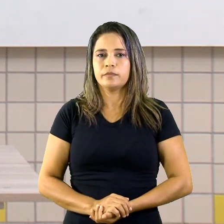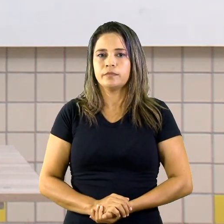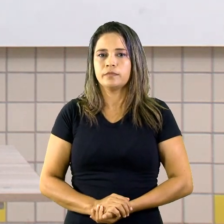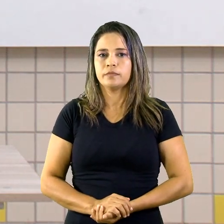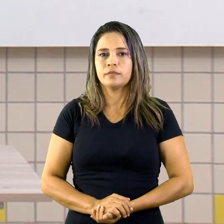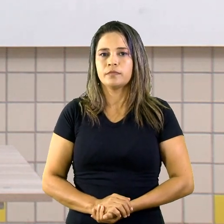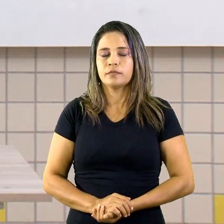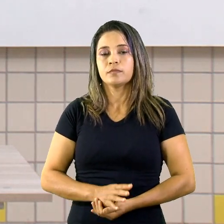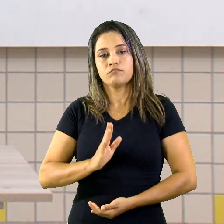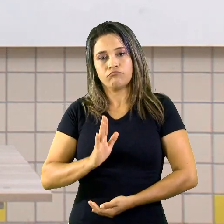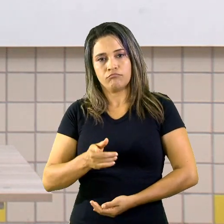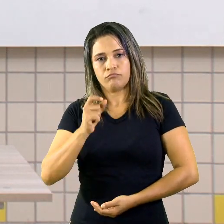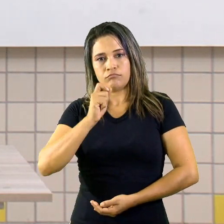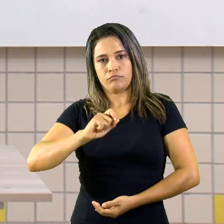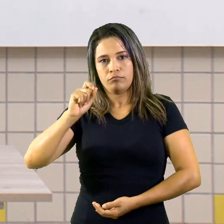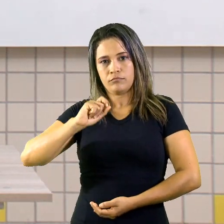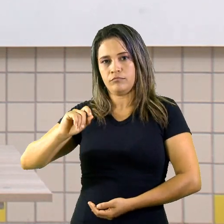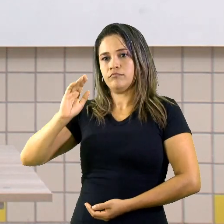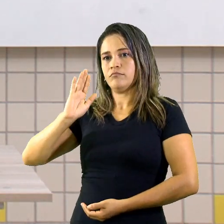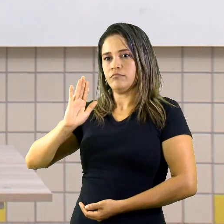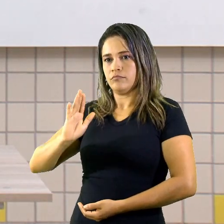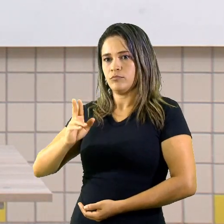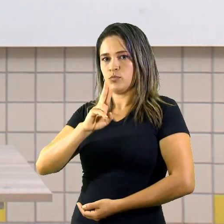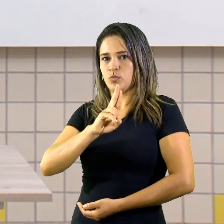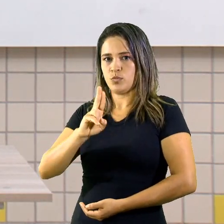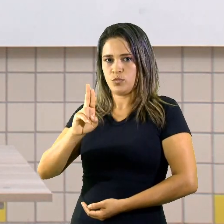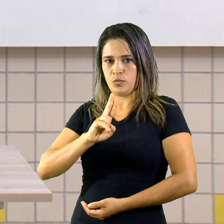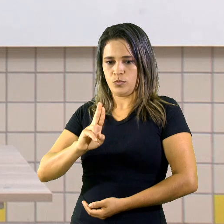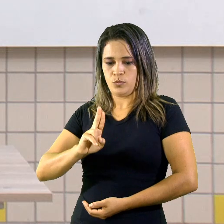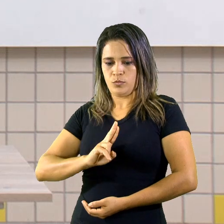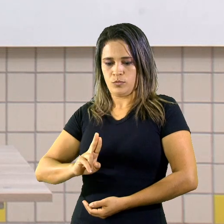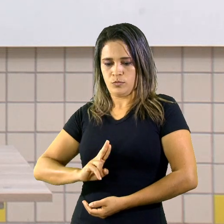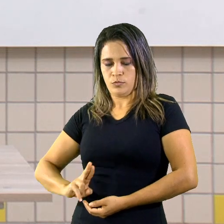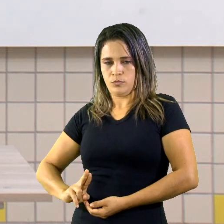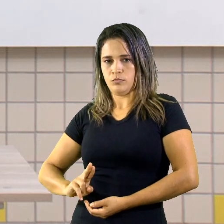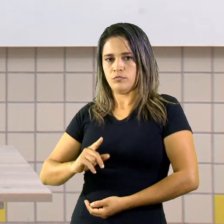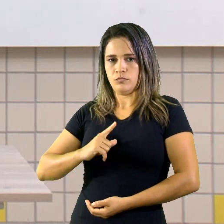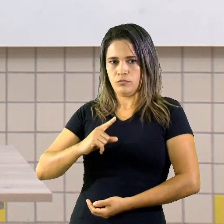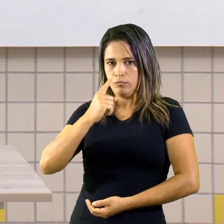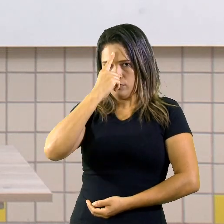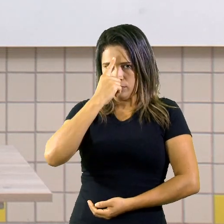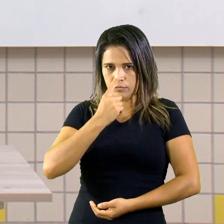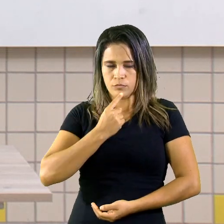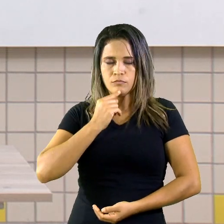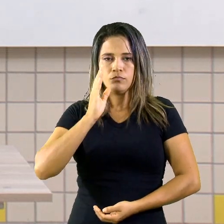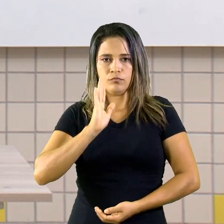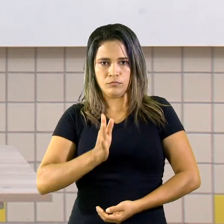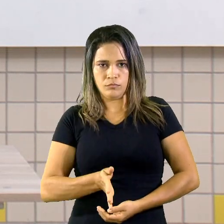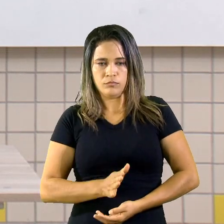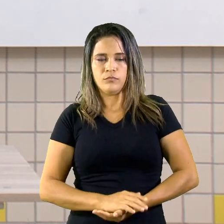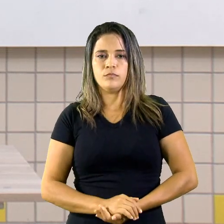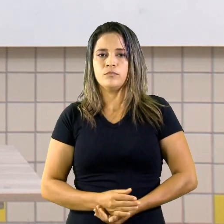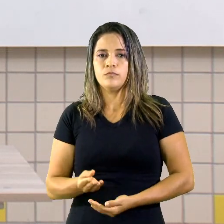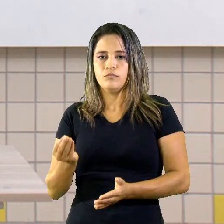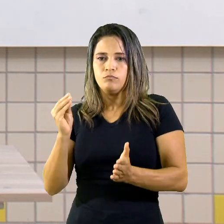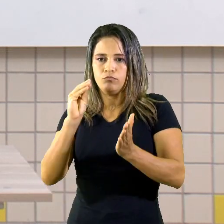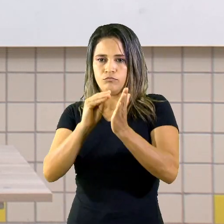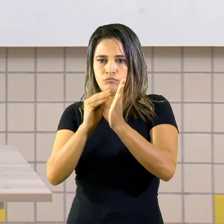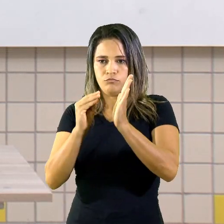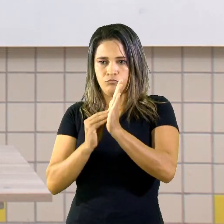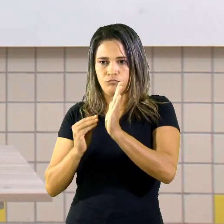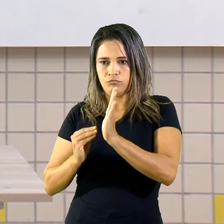Eu já escrevi algumas coisas aqui, o nome de algumas figuras. Eu já botei aqui o espaço para eu